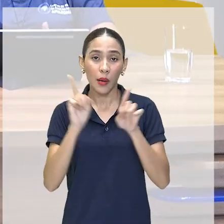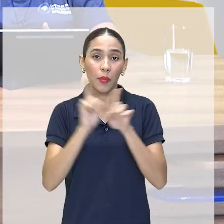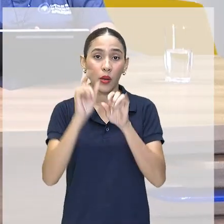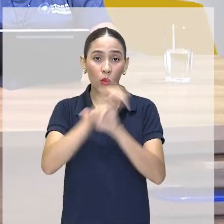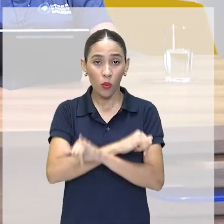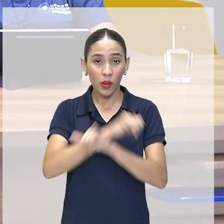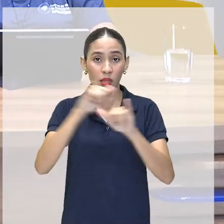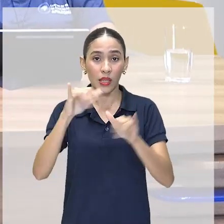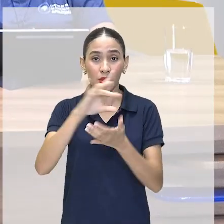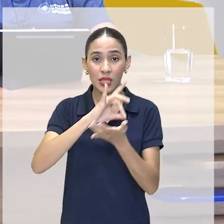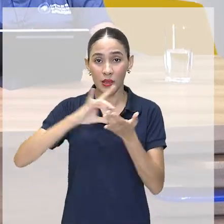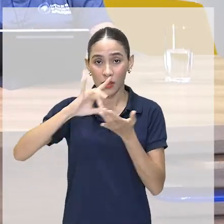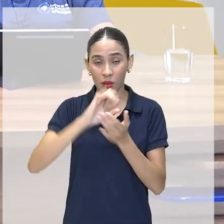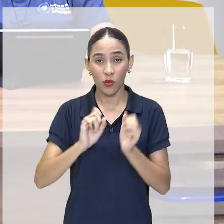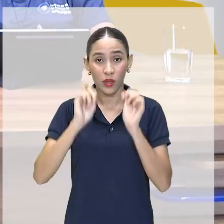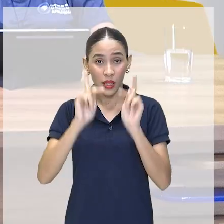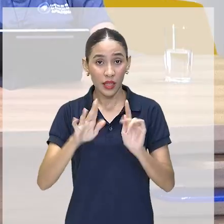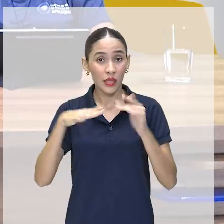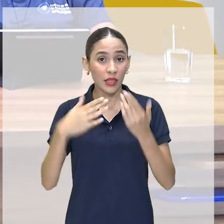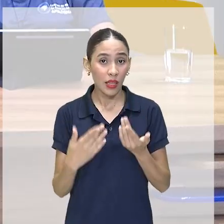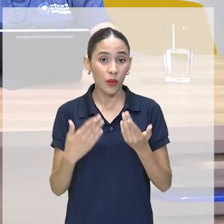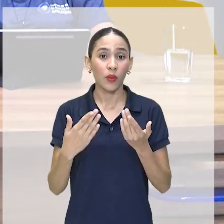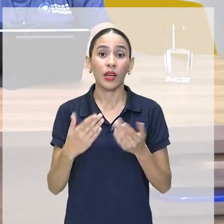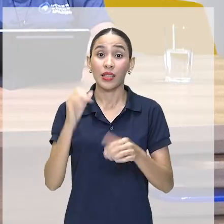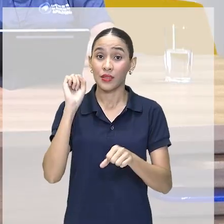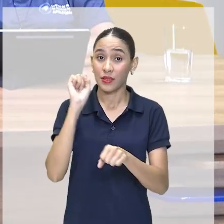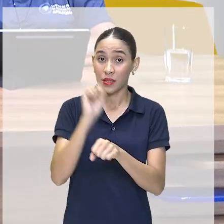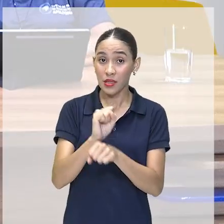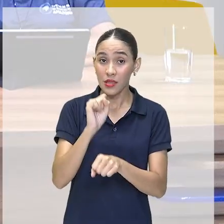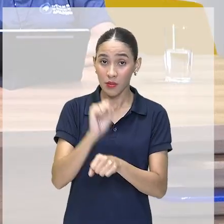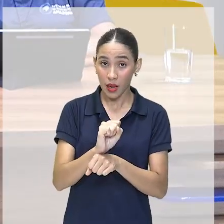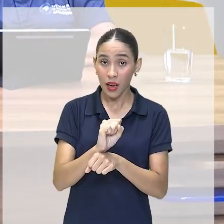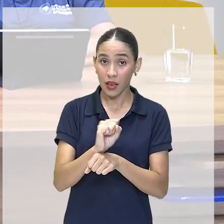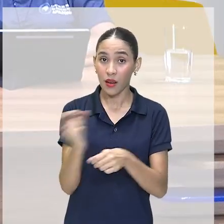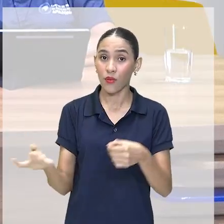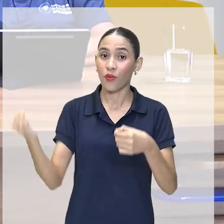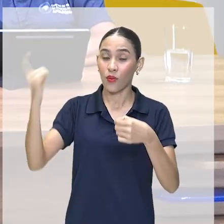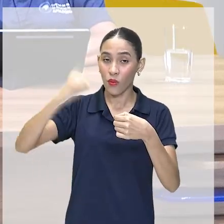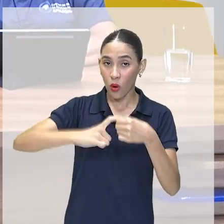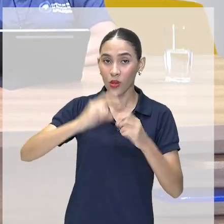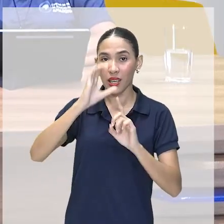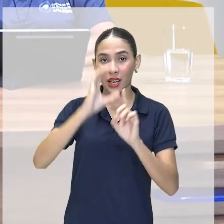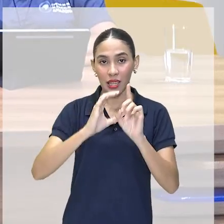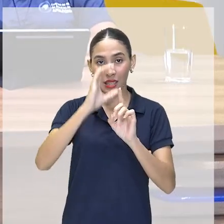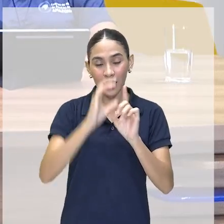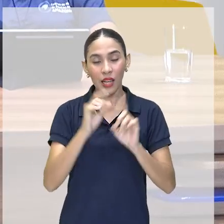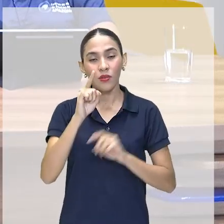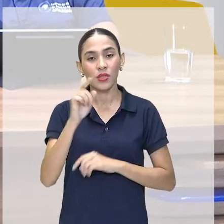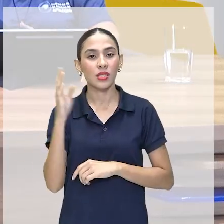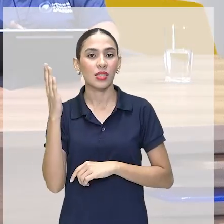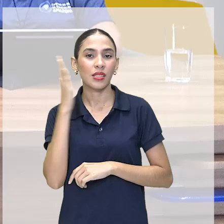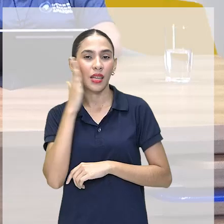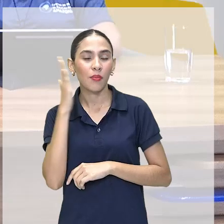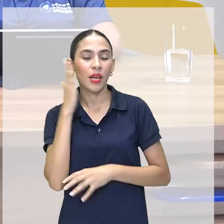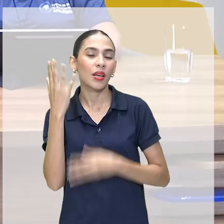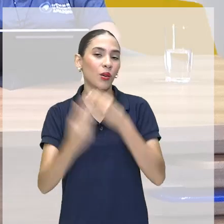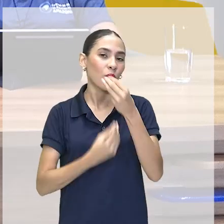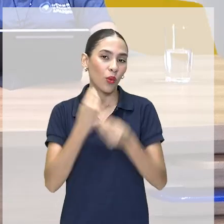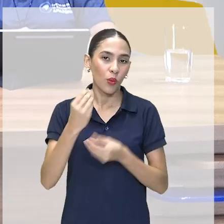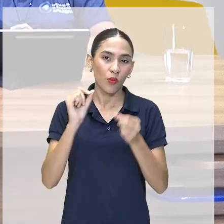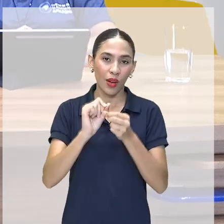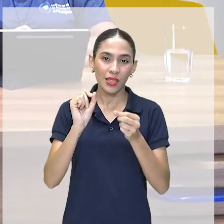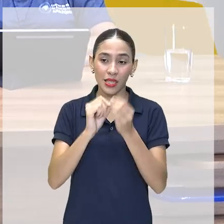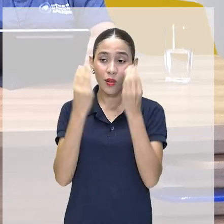aqui pelo CMEAN. Então, nesses dias, aguardem, voltem na data, assim que souberem o que